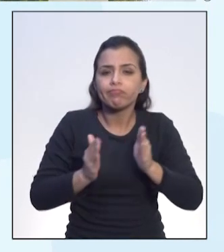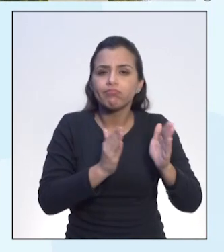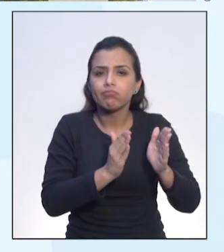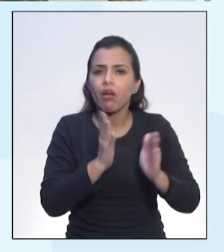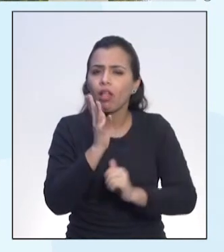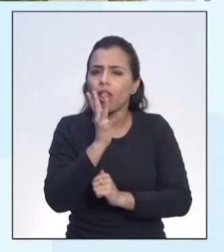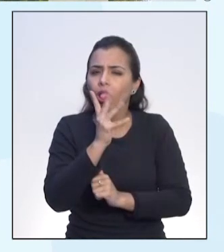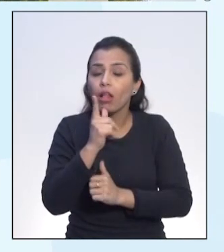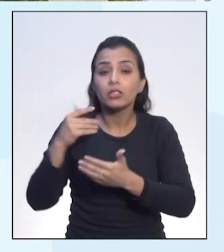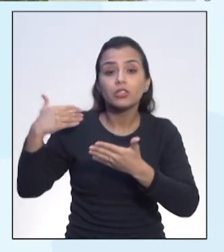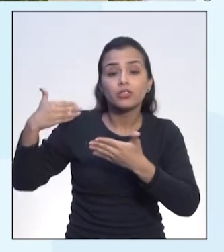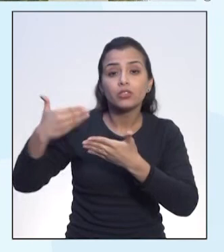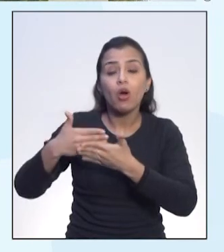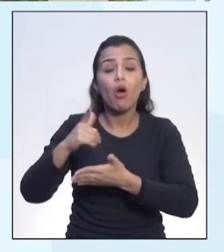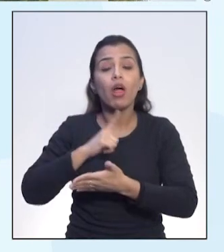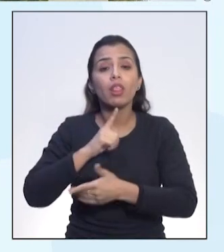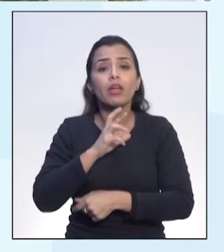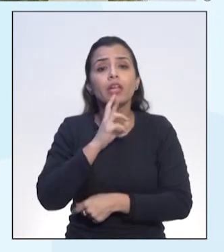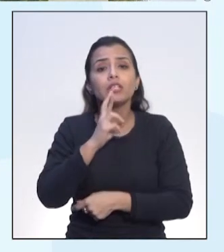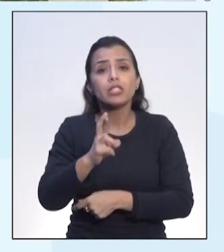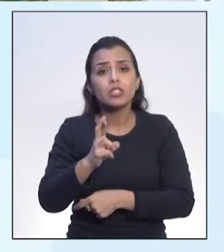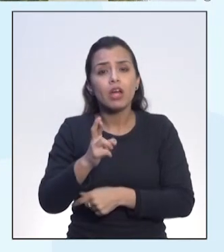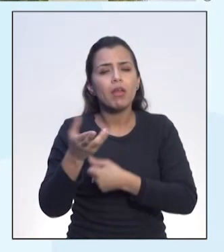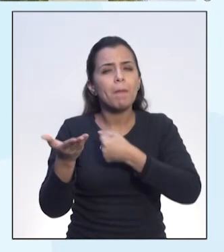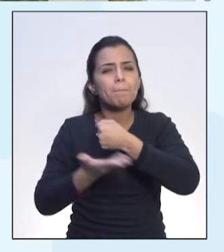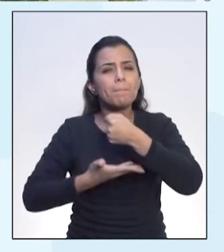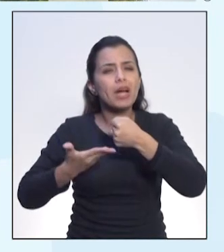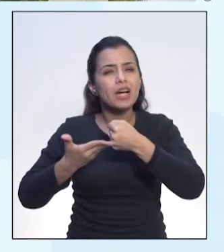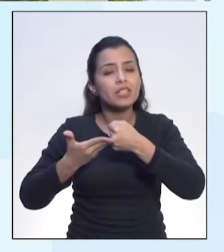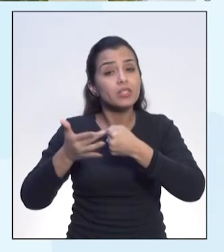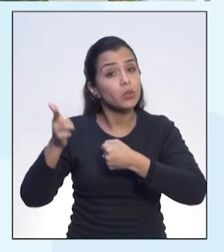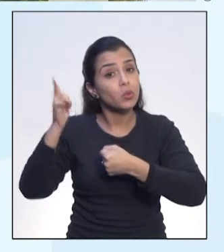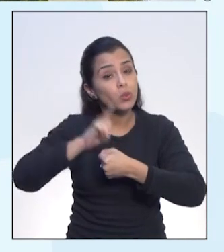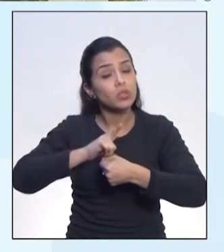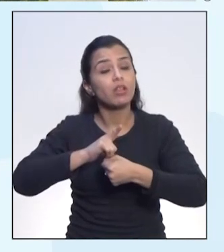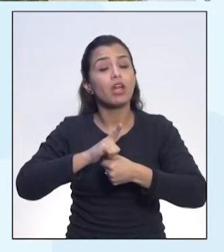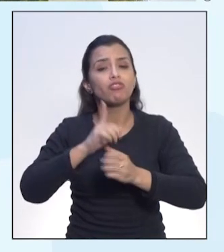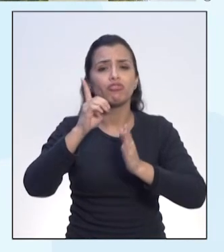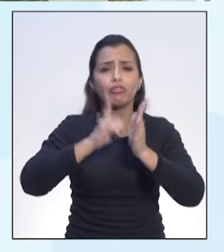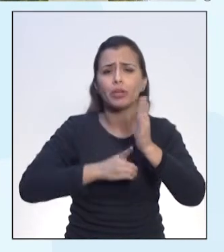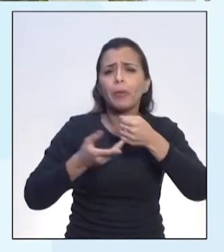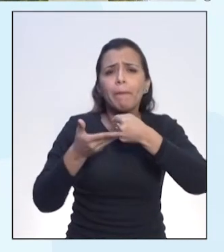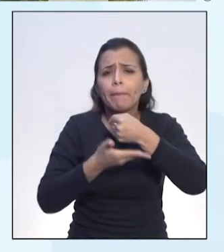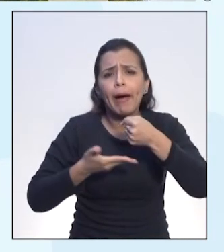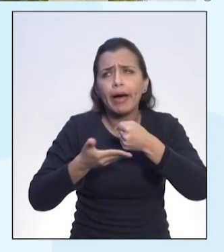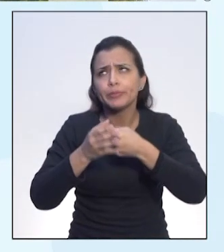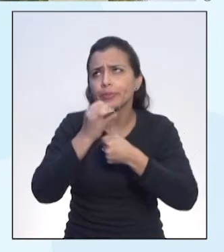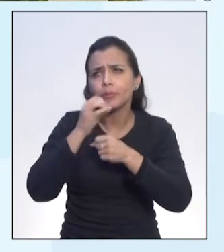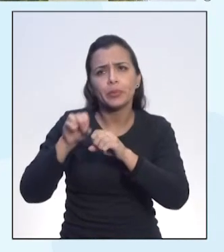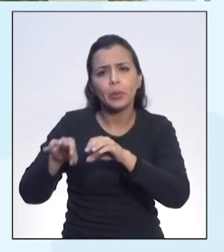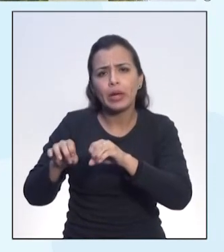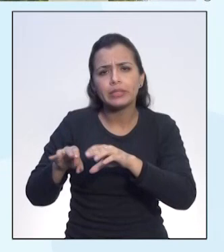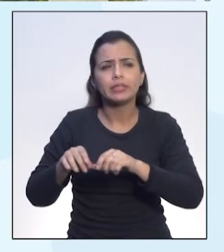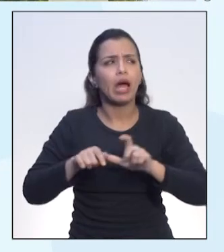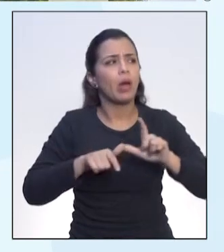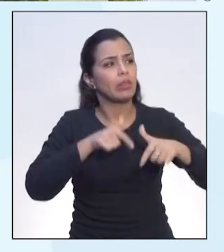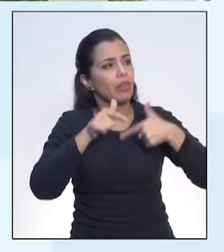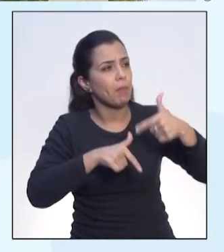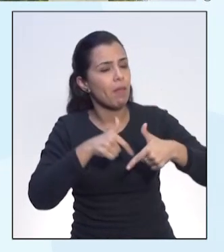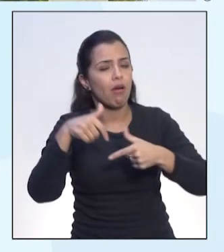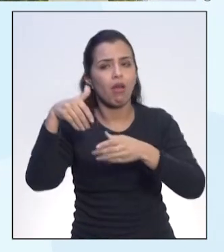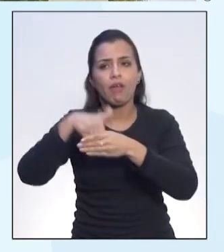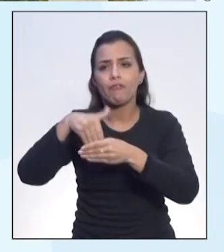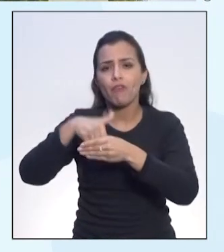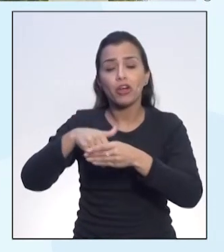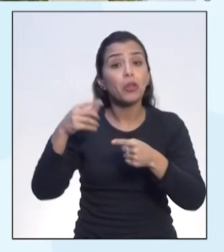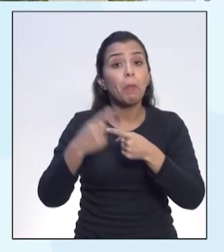teve como resultado básico conquista de direitos à educação, ao trabalho, ao voto, que foram muito importantes porque